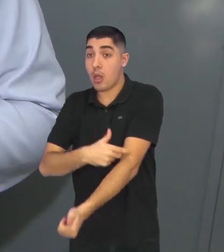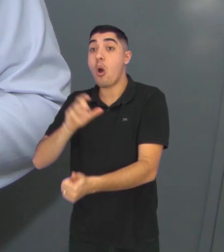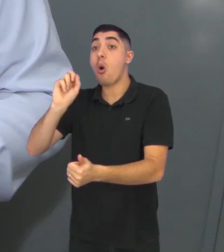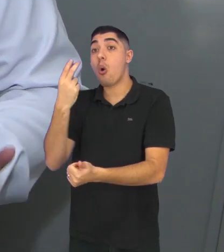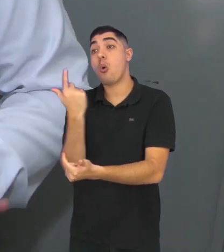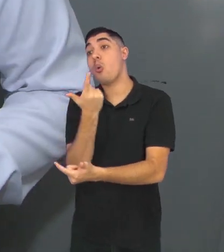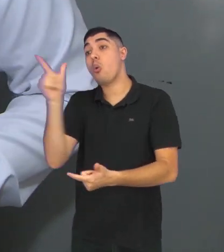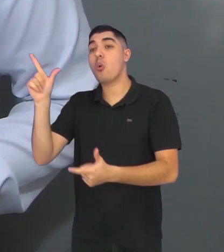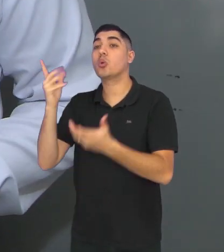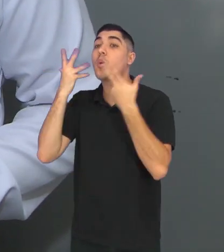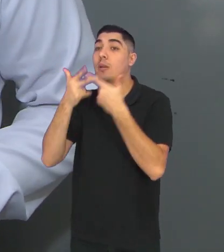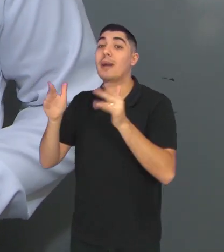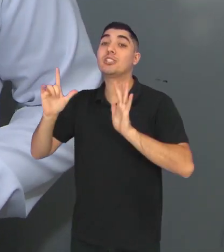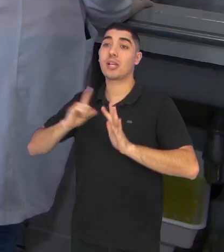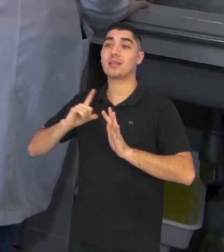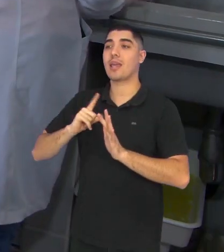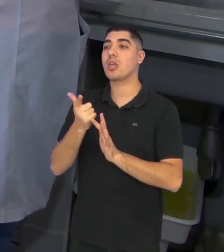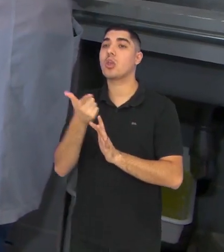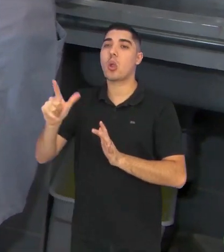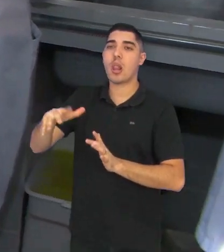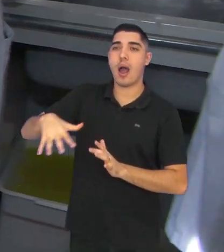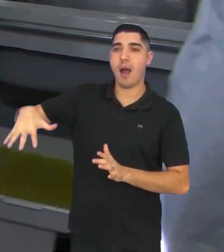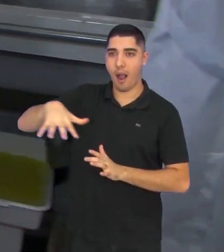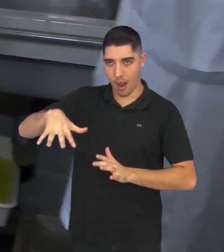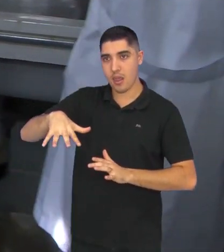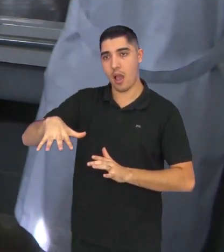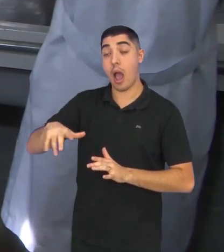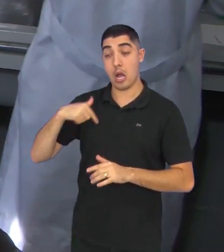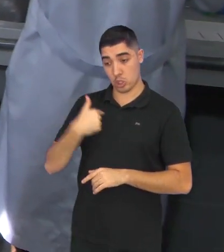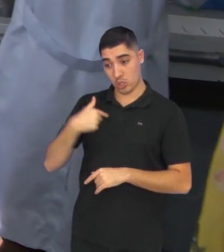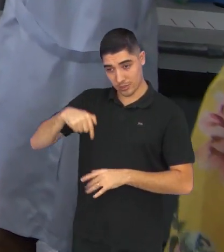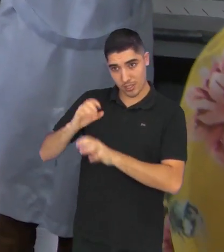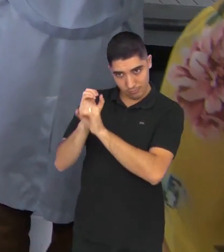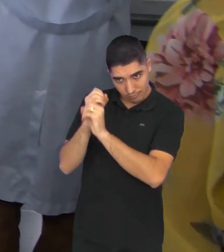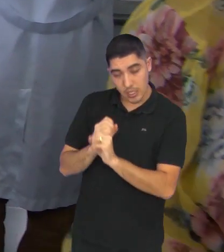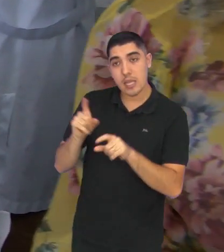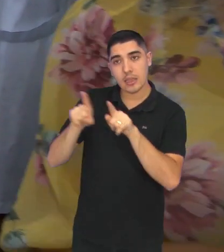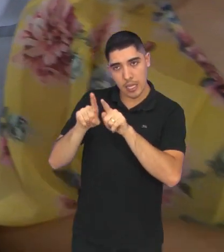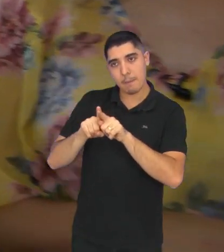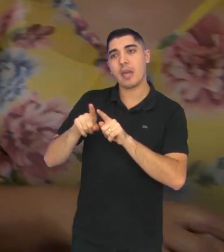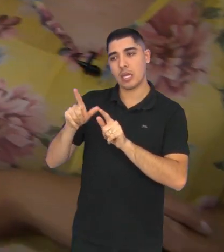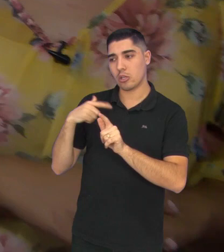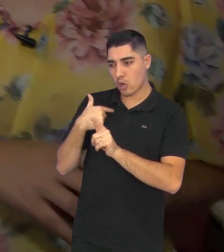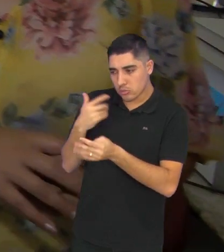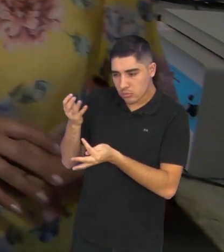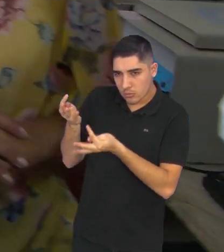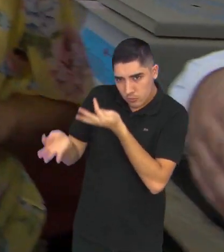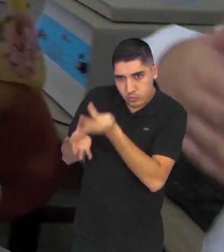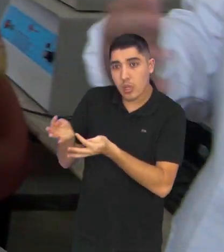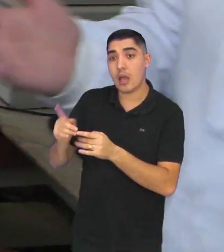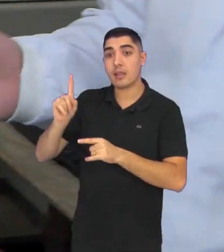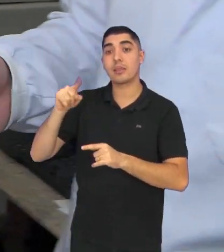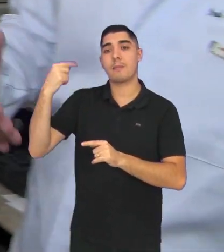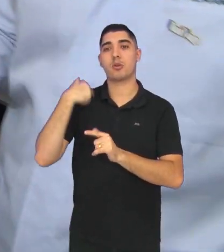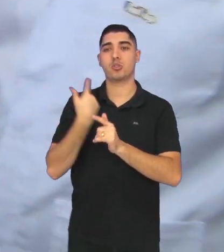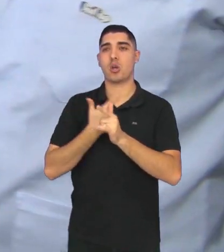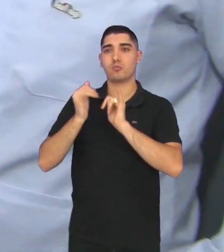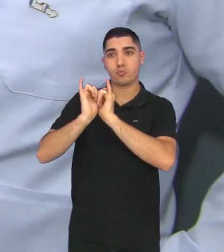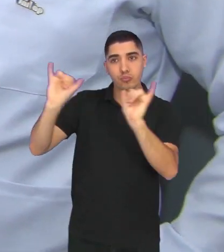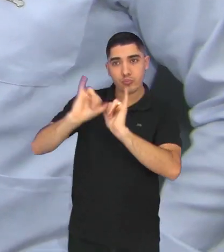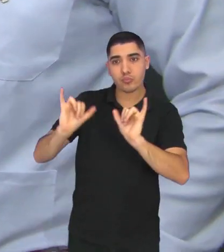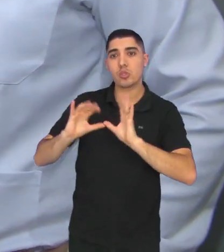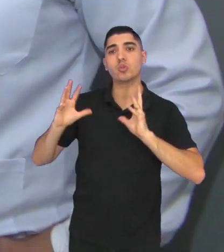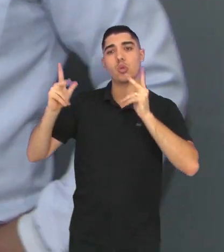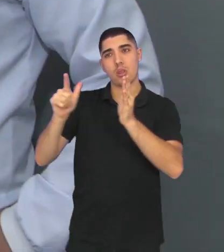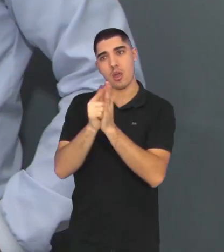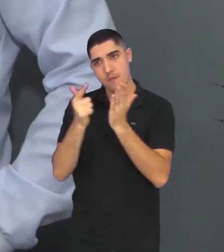animais que já estão em outros setores do CRAS. O laboratório ele também fornece dados que depois são publicados a nível nacional, em revistas